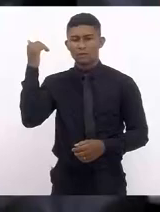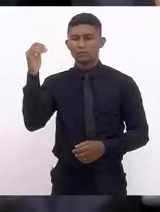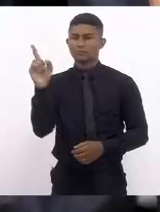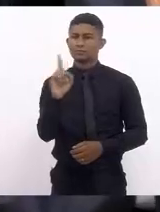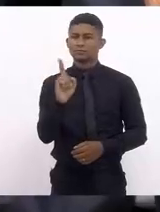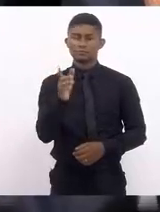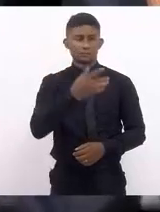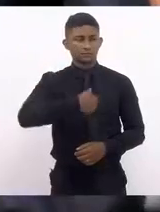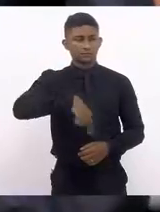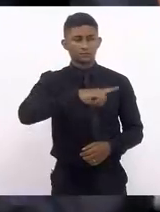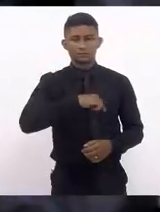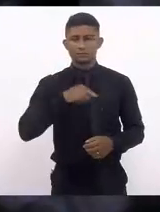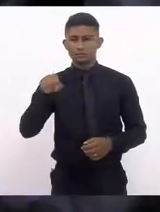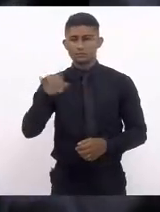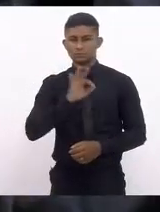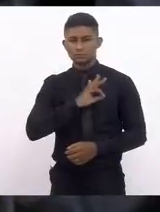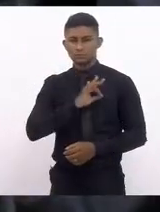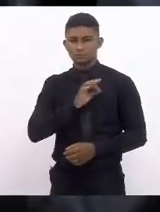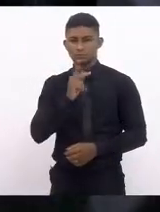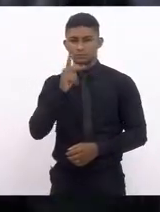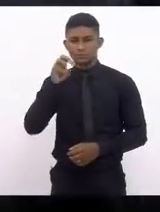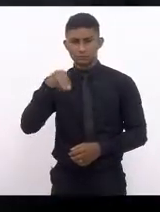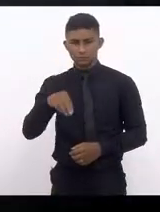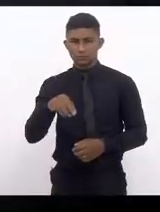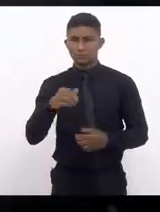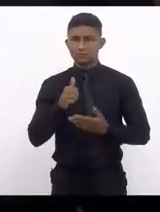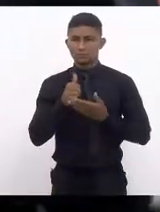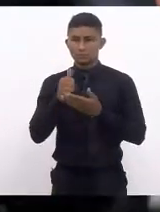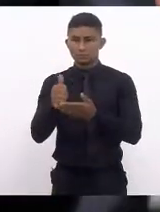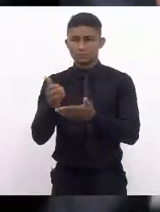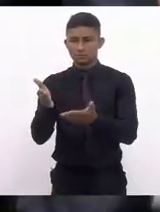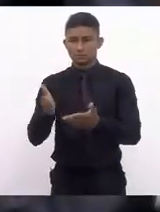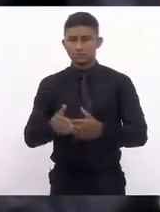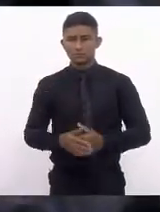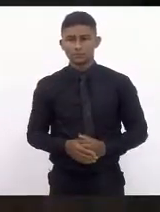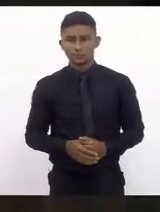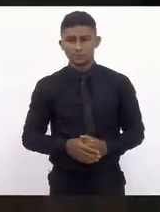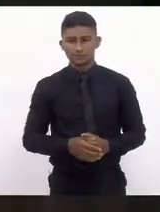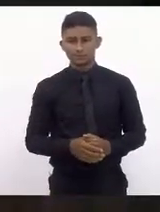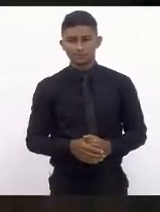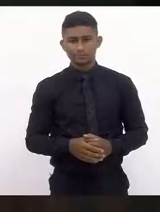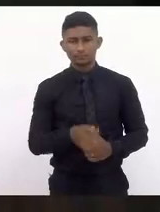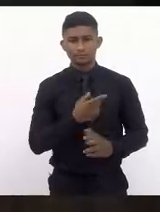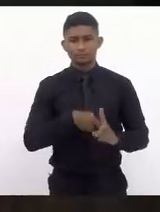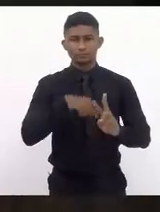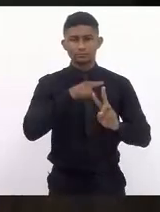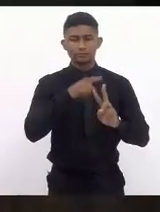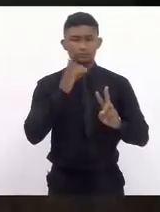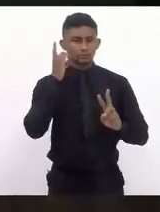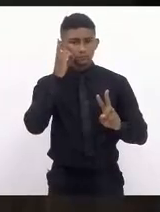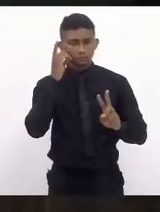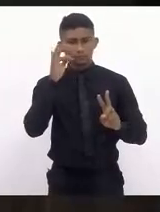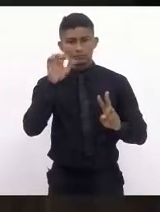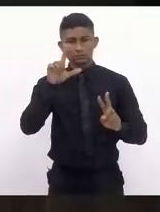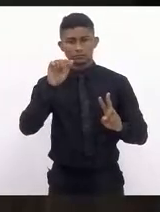próprio lista é para ajudar a polícia os policiais militares de reforma calculei por favor Otávio resultado Claro